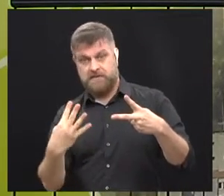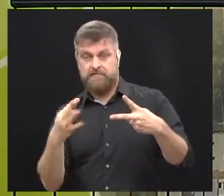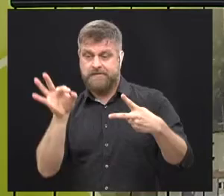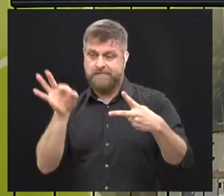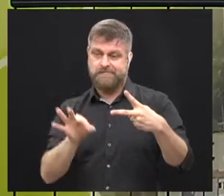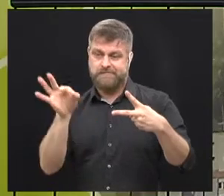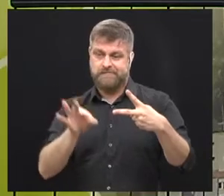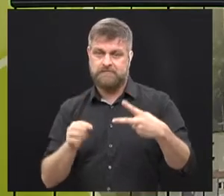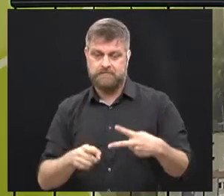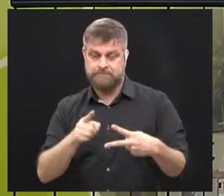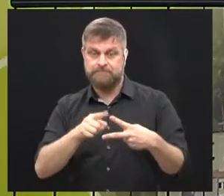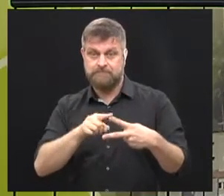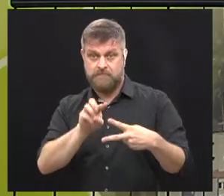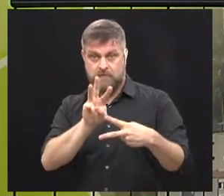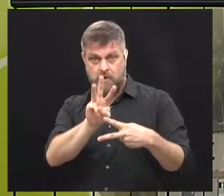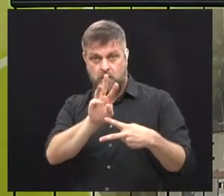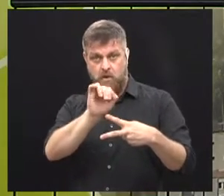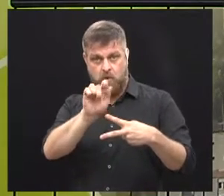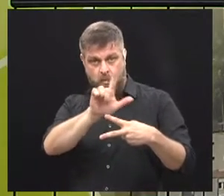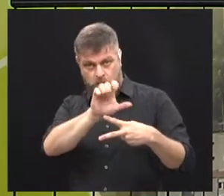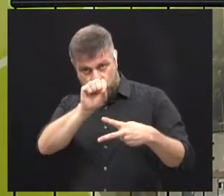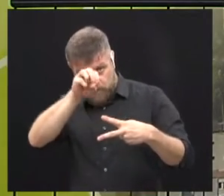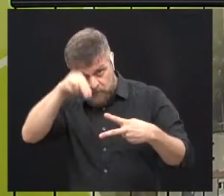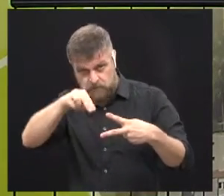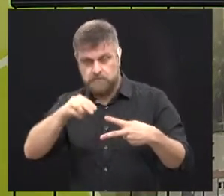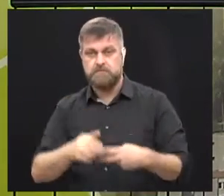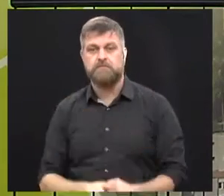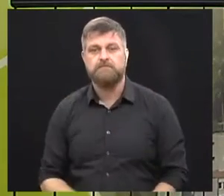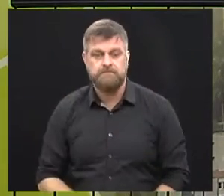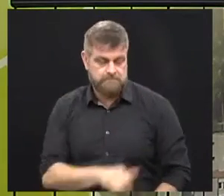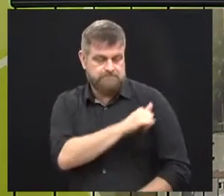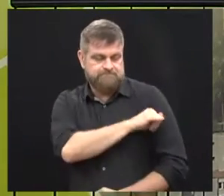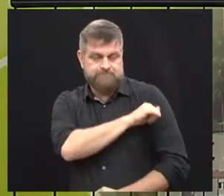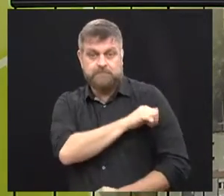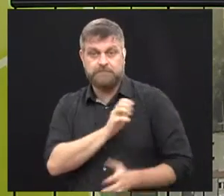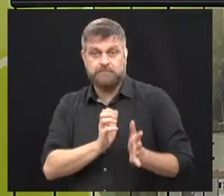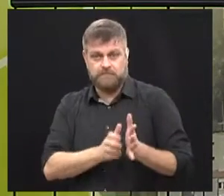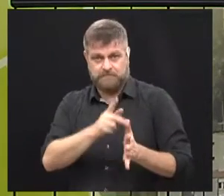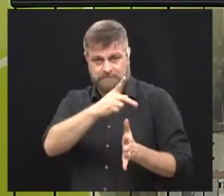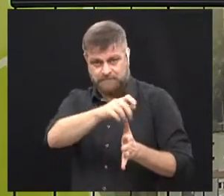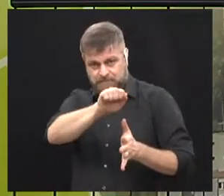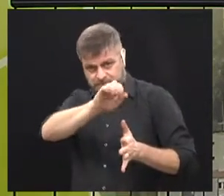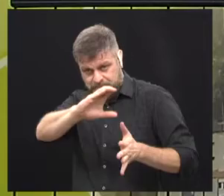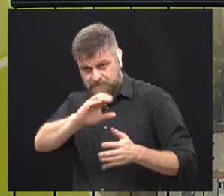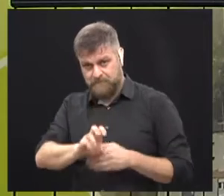40,34% dos votos. Então, eleito no Rio de Janeiro, Wilson Witzel, do PSC,